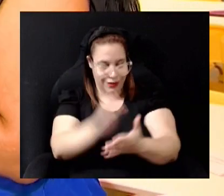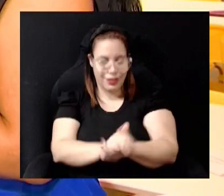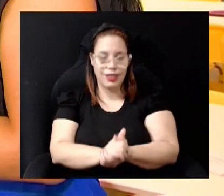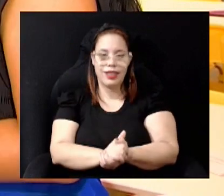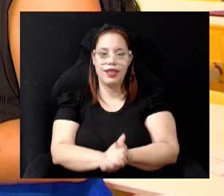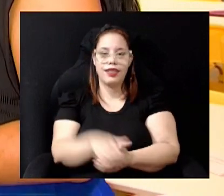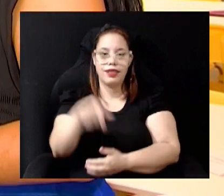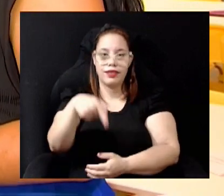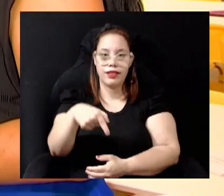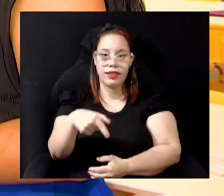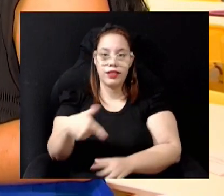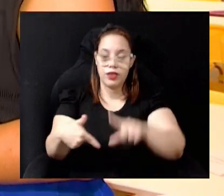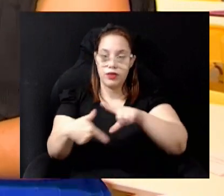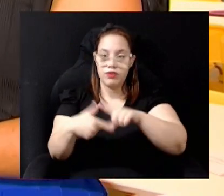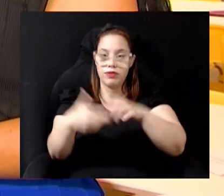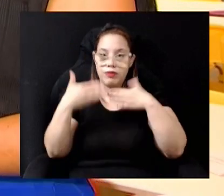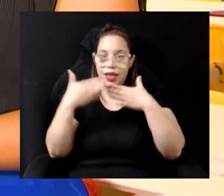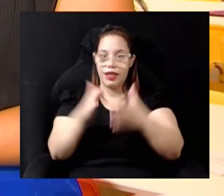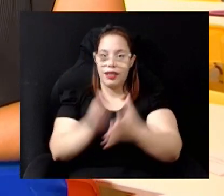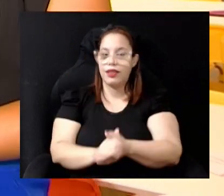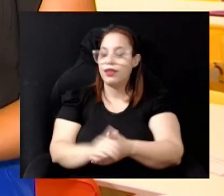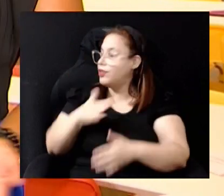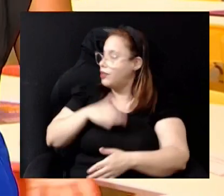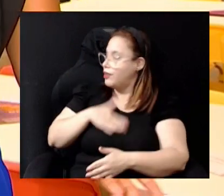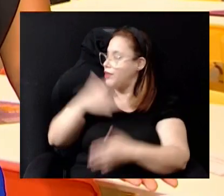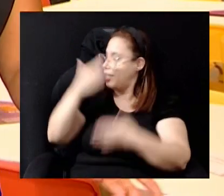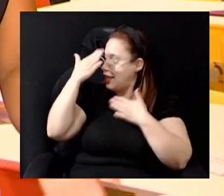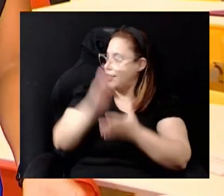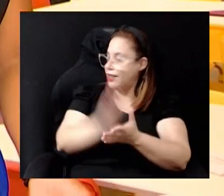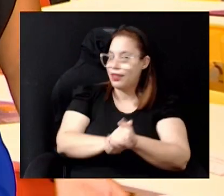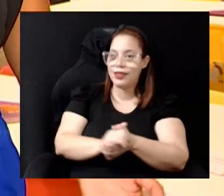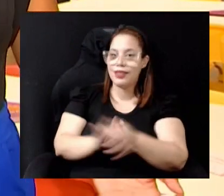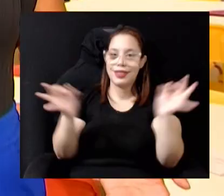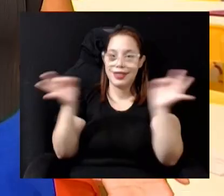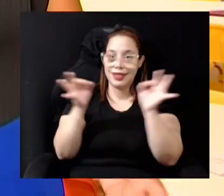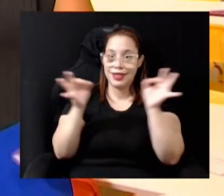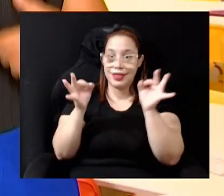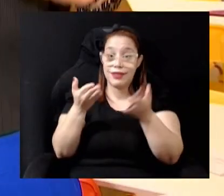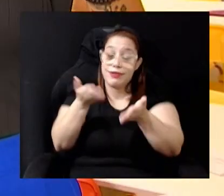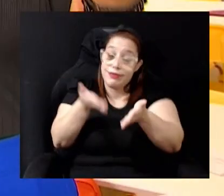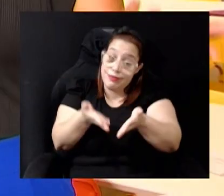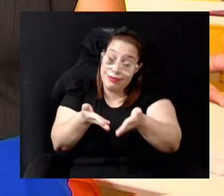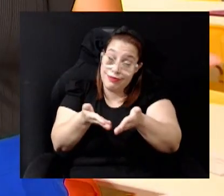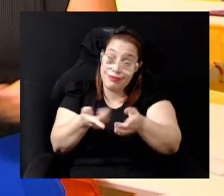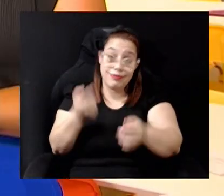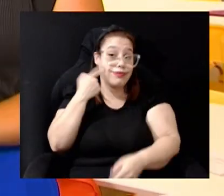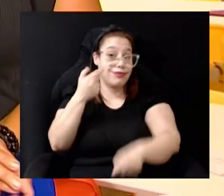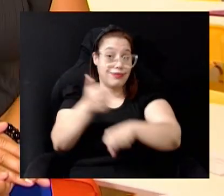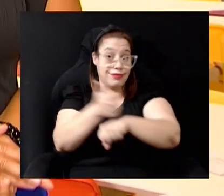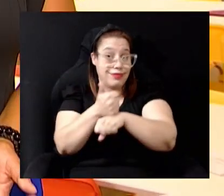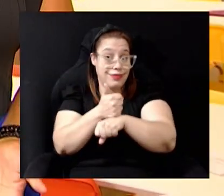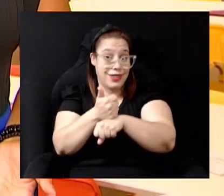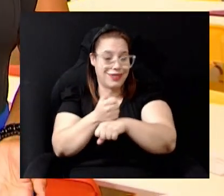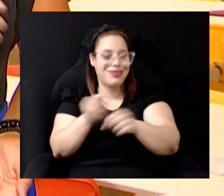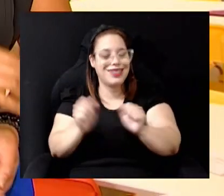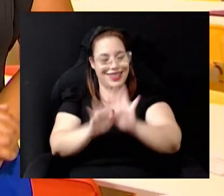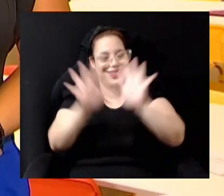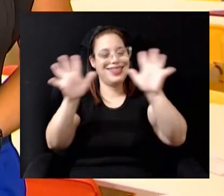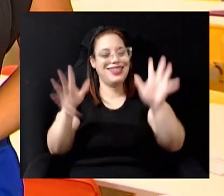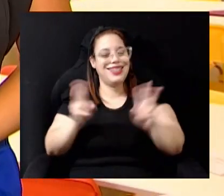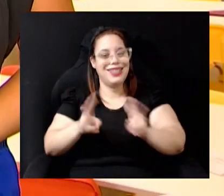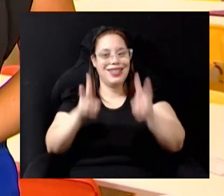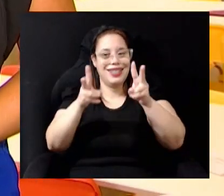com a gente. Obrigada. Foi um prazer. Muito obrigado. Maravilha. A gente vai ficando por aqui com Se Liga na Profissão e, claro, a gente sempre se vê aqui